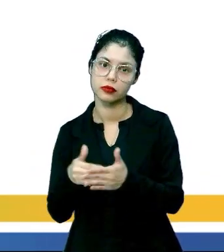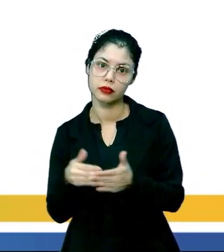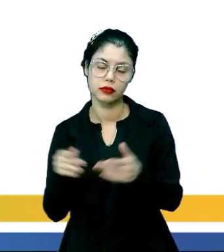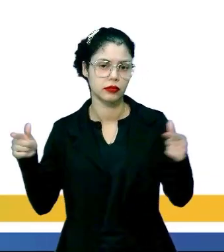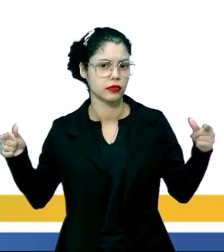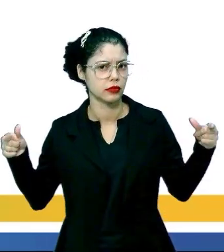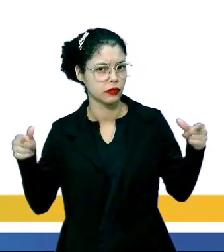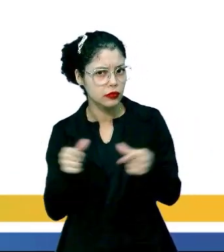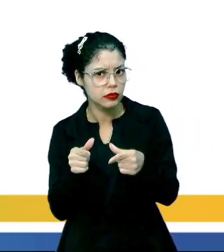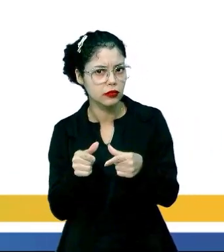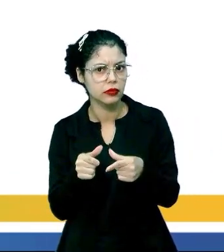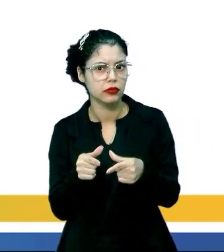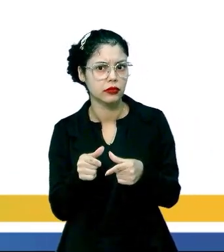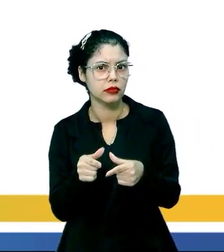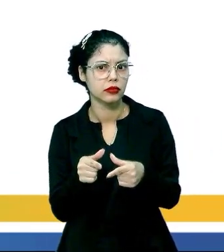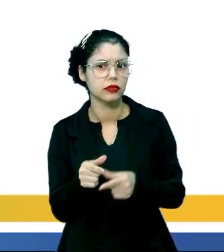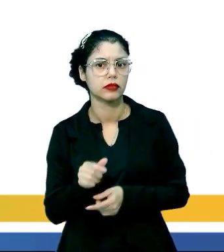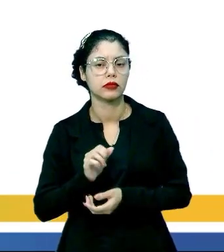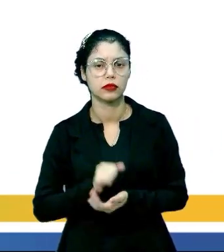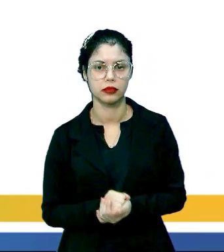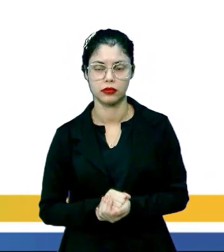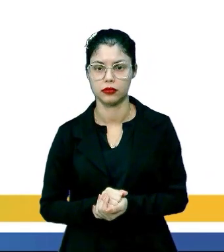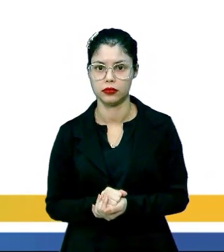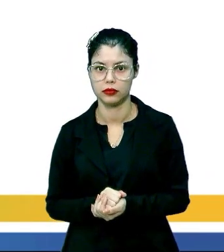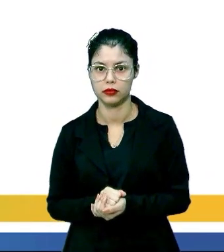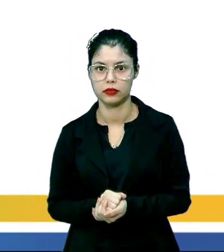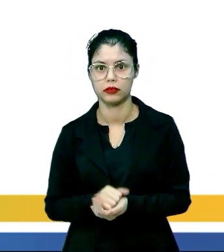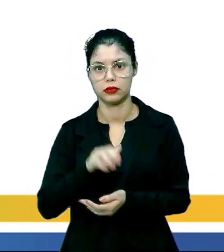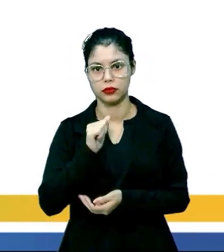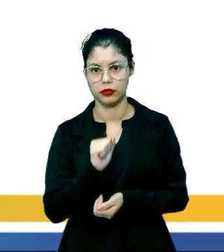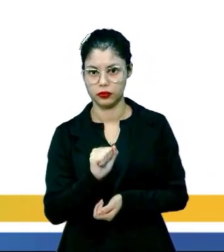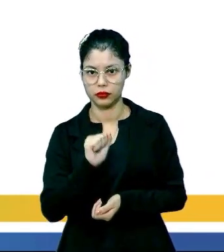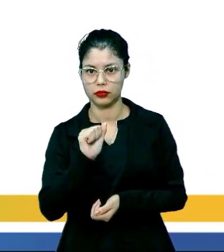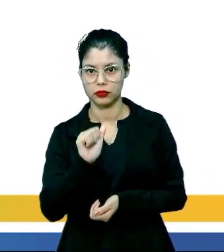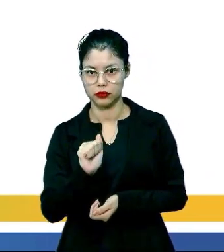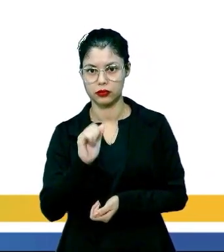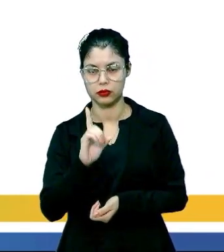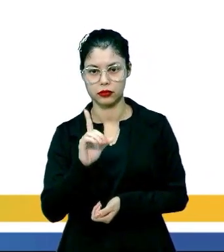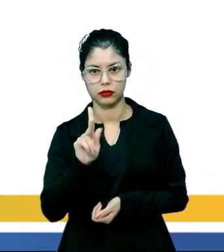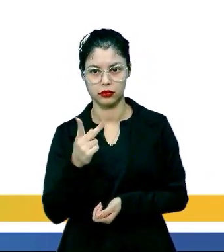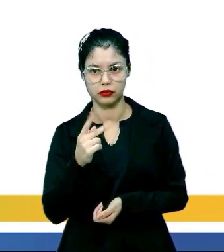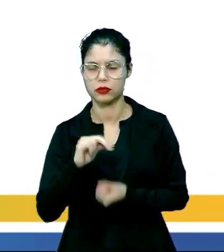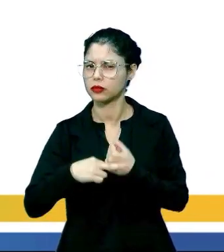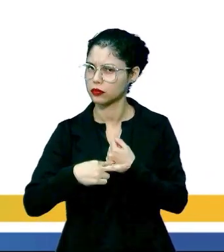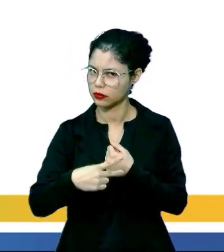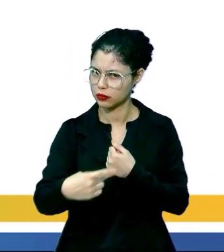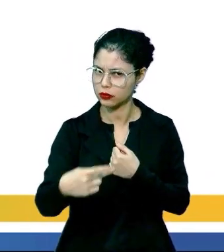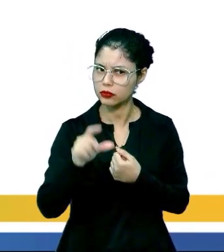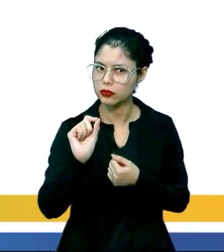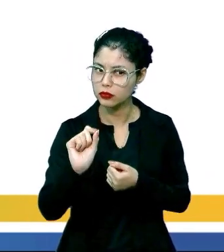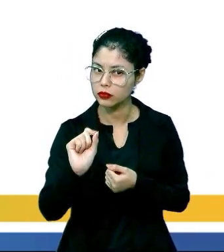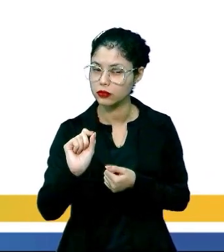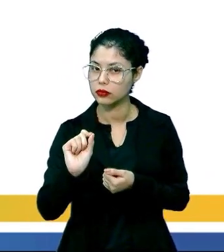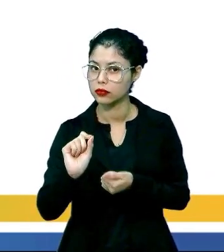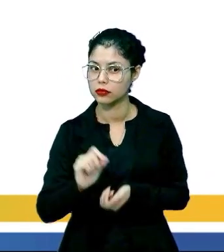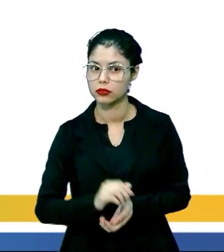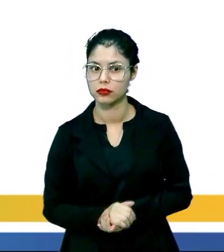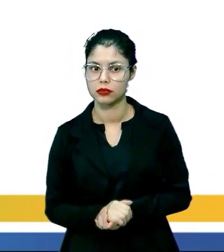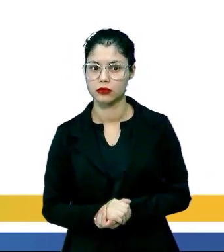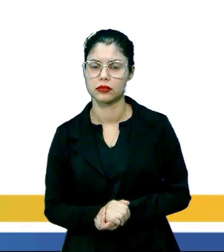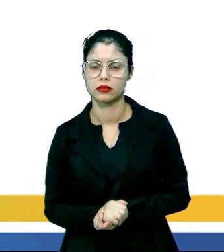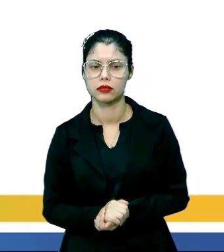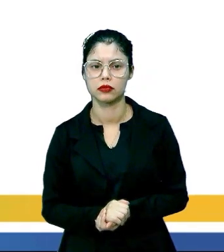alcoólica, determina o quê? A inibição da secreção de ADH e, consequentemente, o